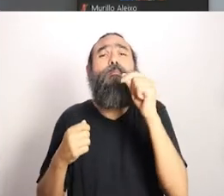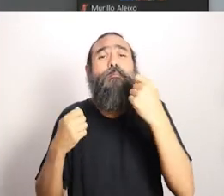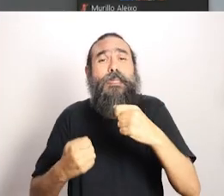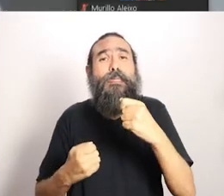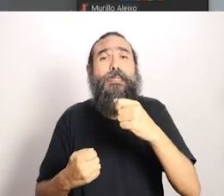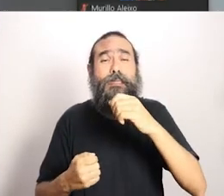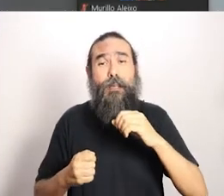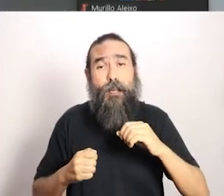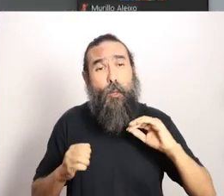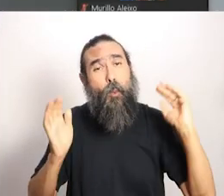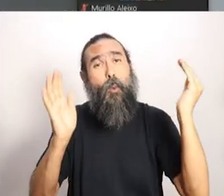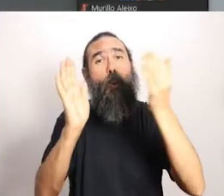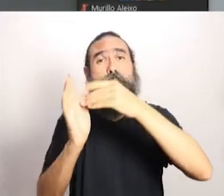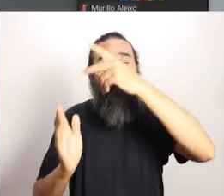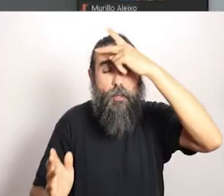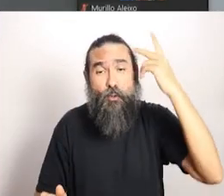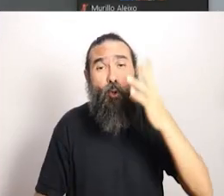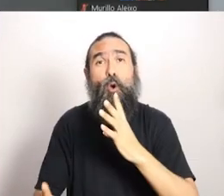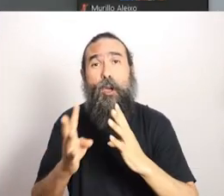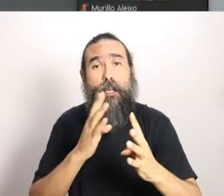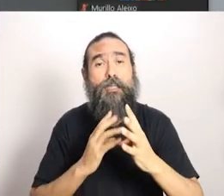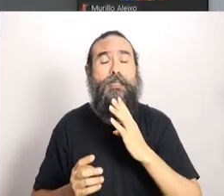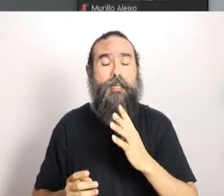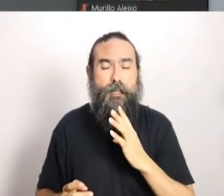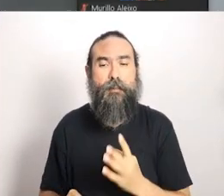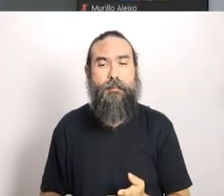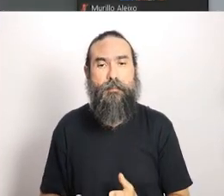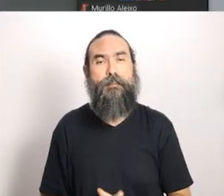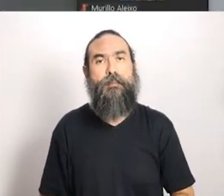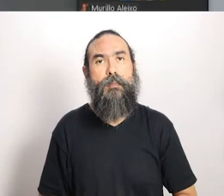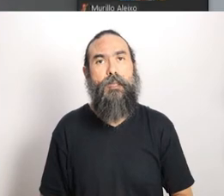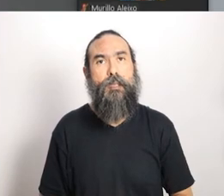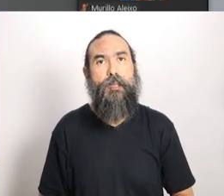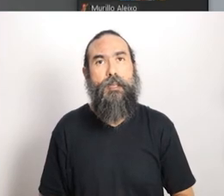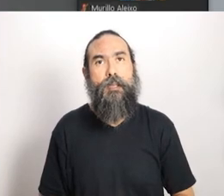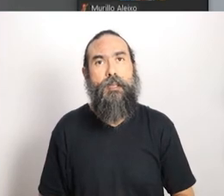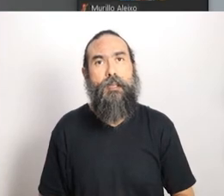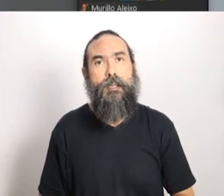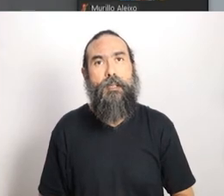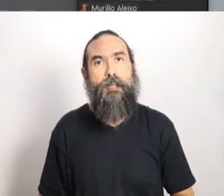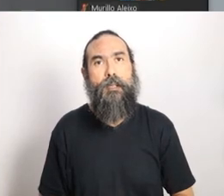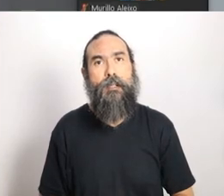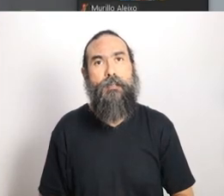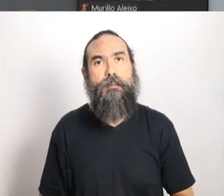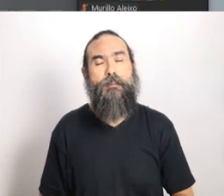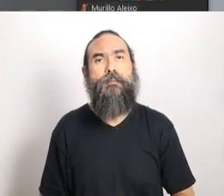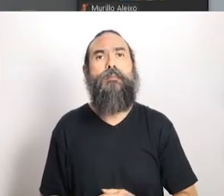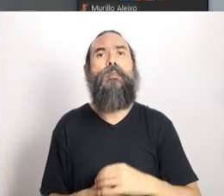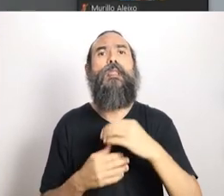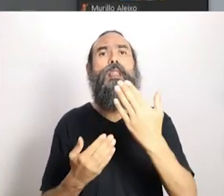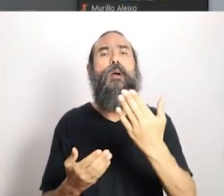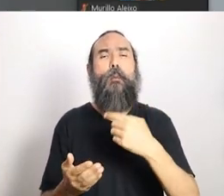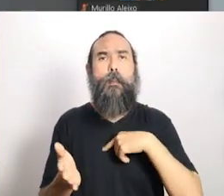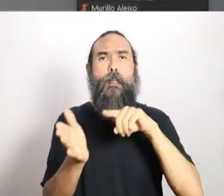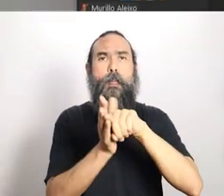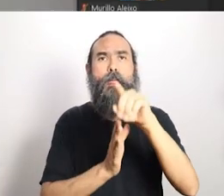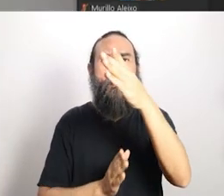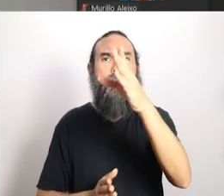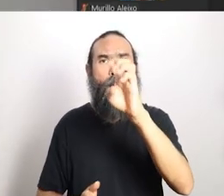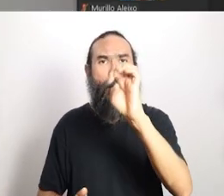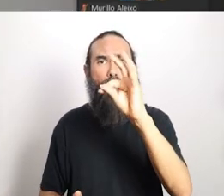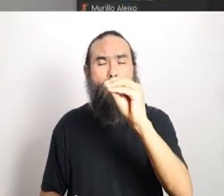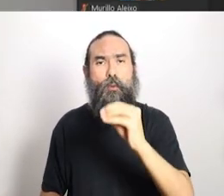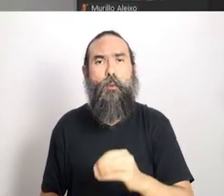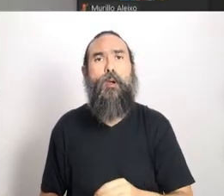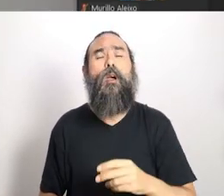pessoas. É só um discurso. Né? É um discurso. A gente tem que botar isso em prática. É um discurso. Ô, Beto, quando alguém